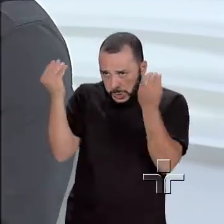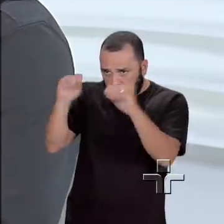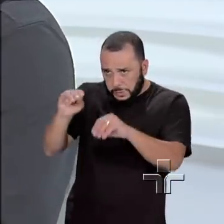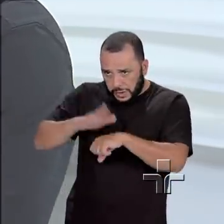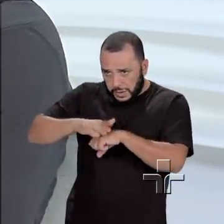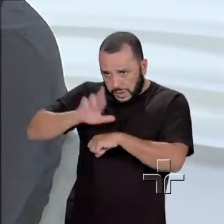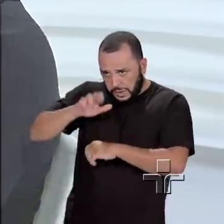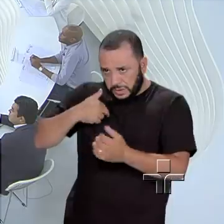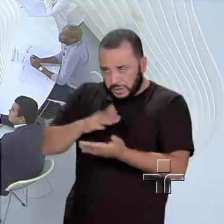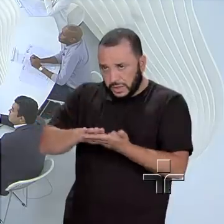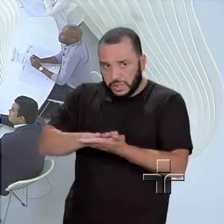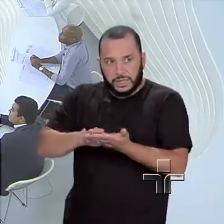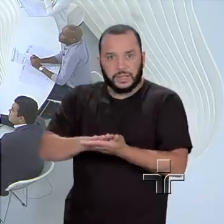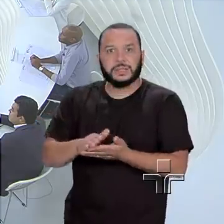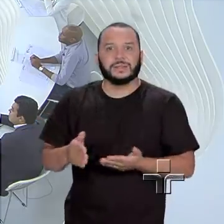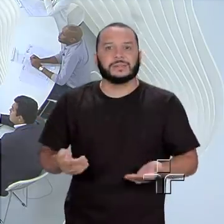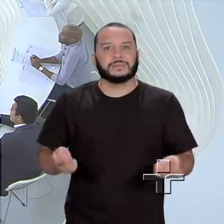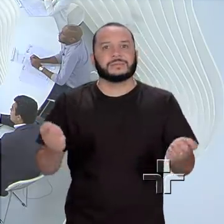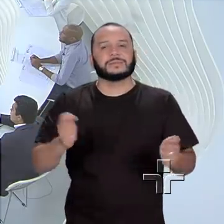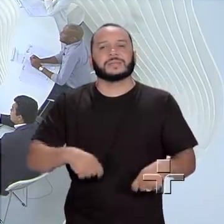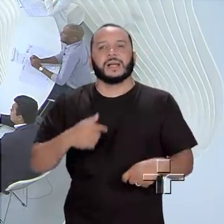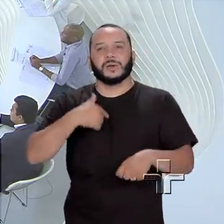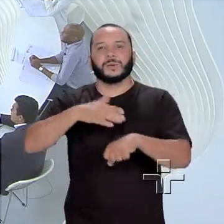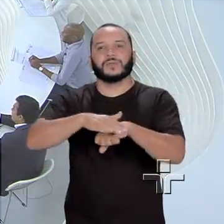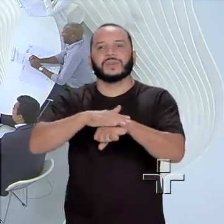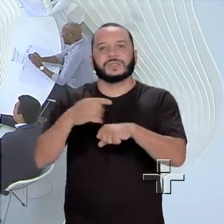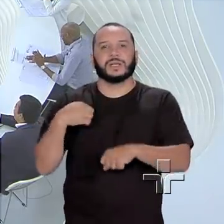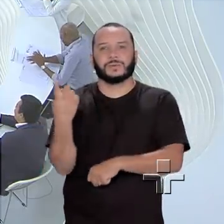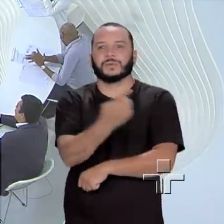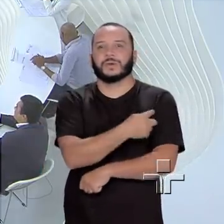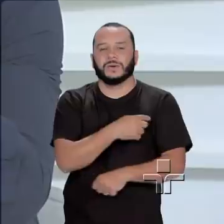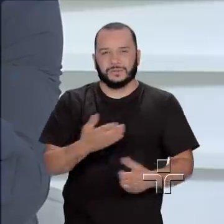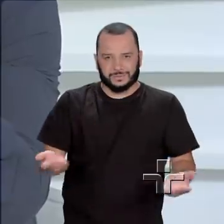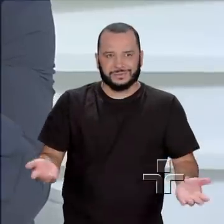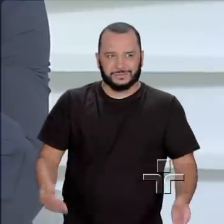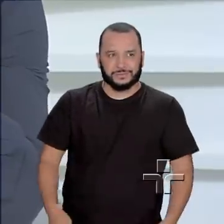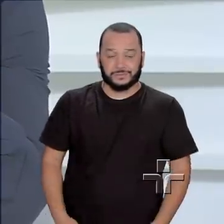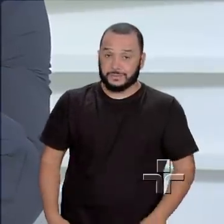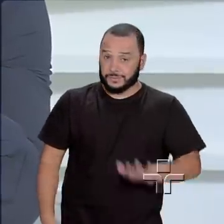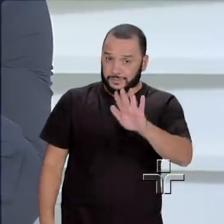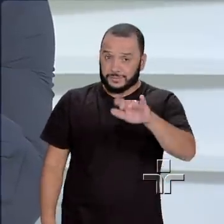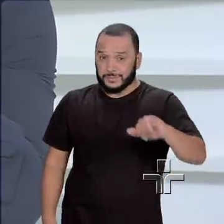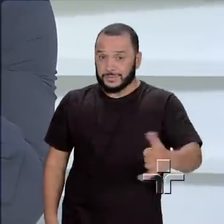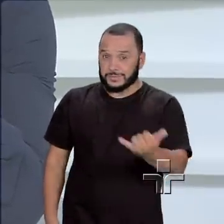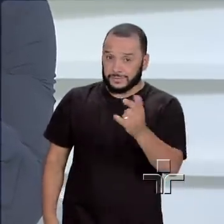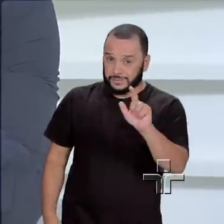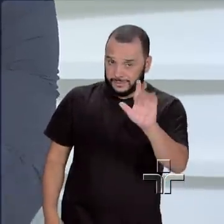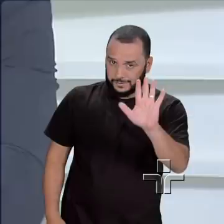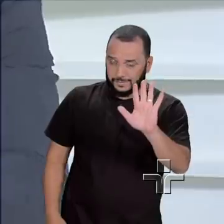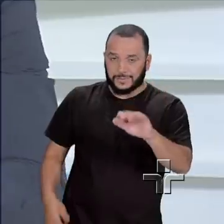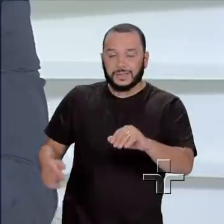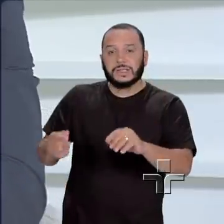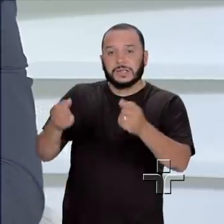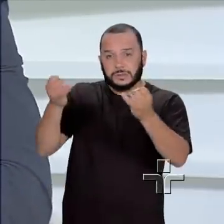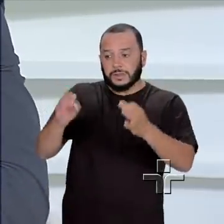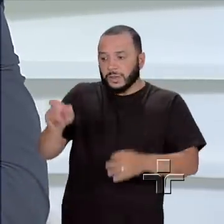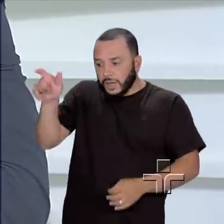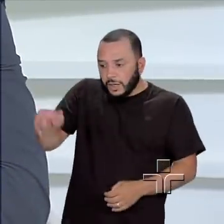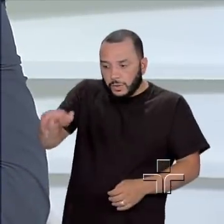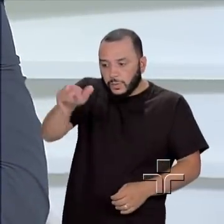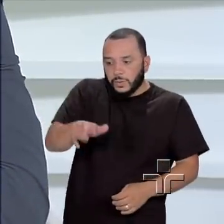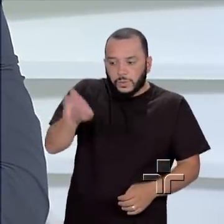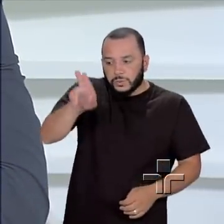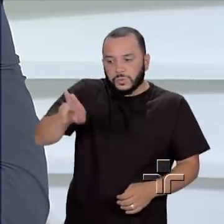está na hora de conversar com a gente, está na hora de abrir o seu canal também. Mas deixa eu, só aproveitando, a gente está falando muito de usuário, eu queria falar um pouco de criador,